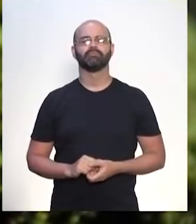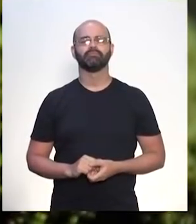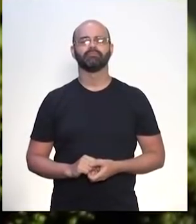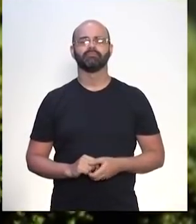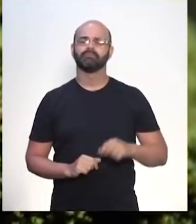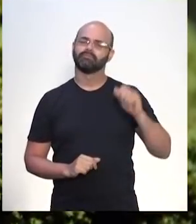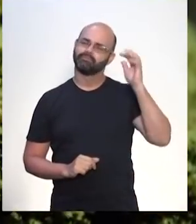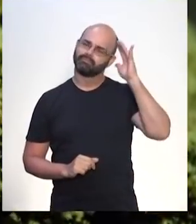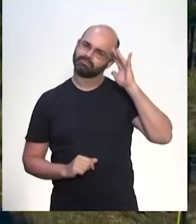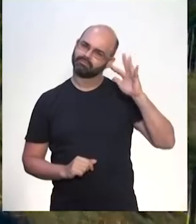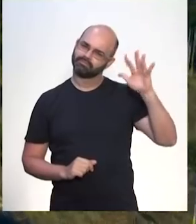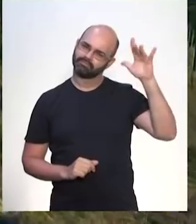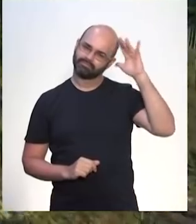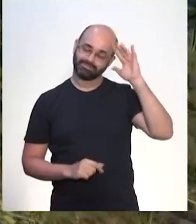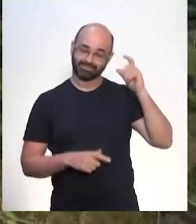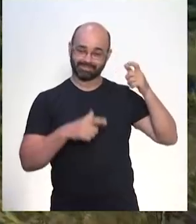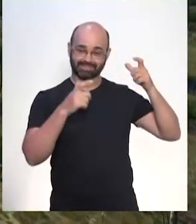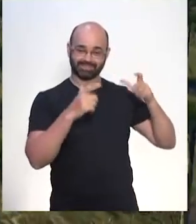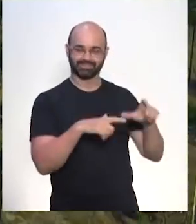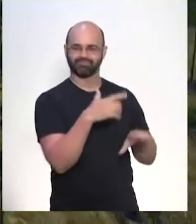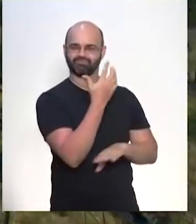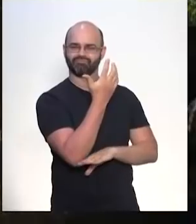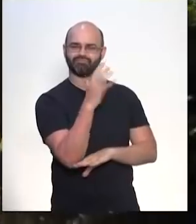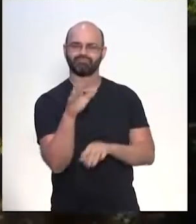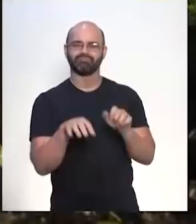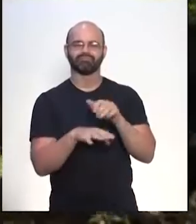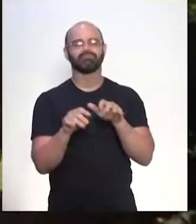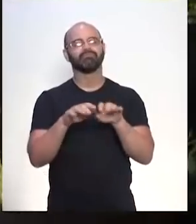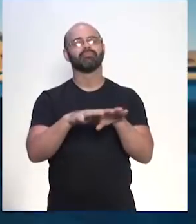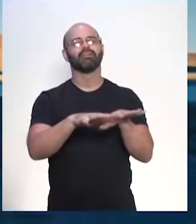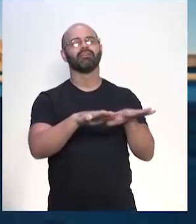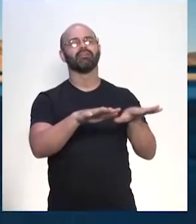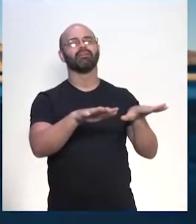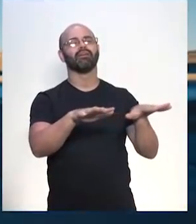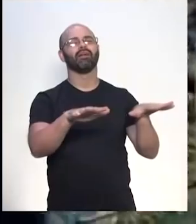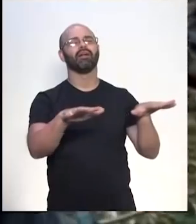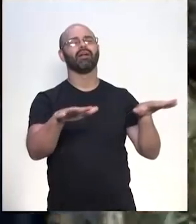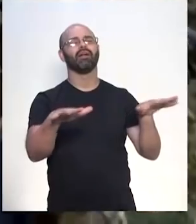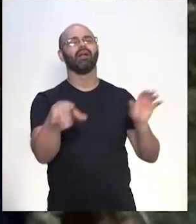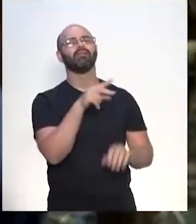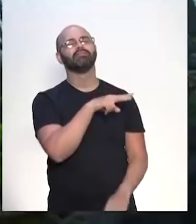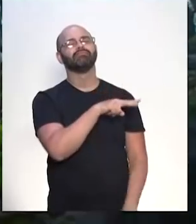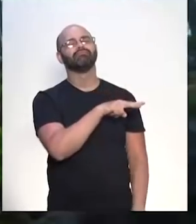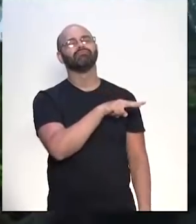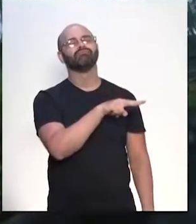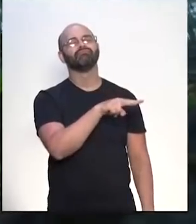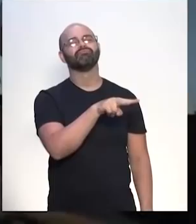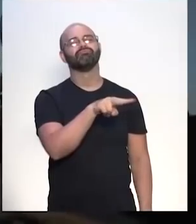Imagine um pequeno paraíso de vastas paisagens.